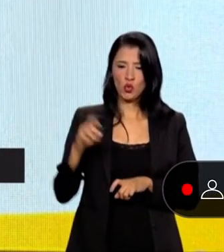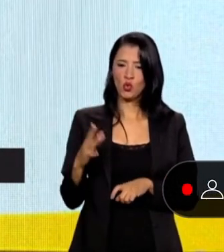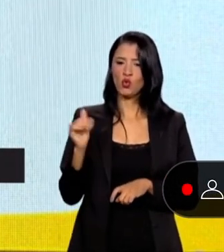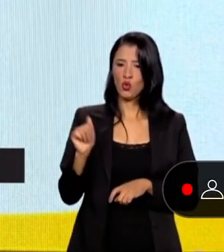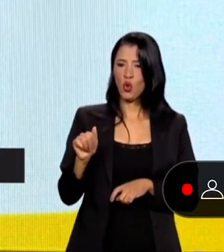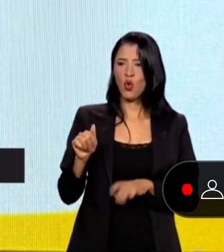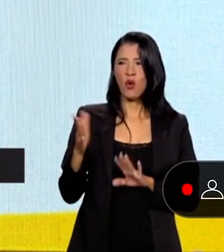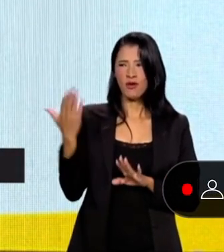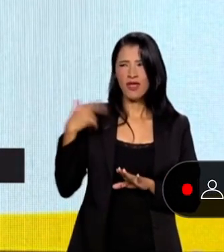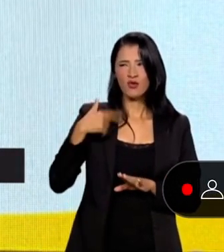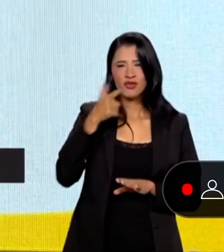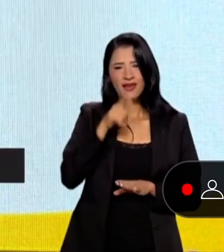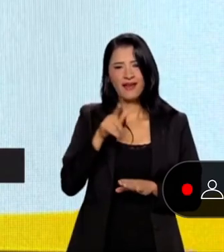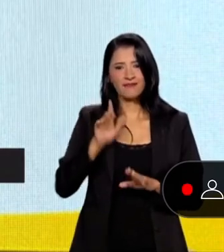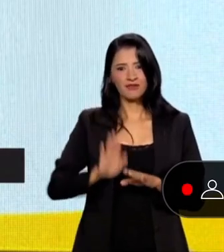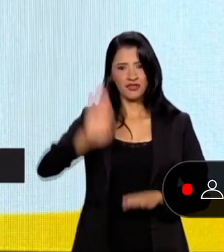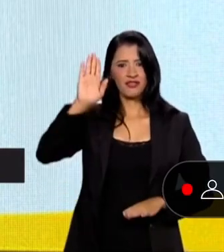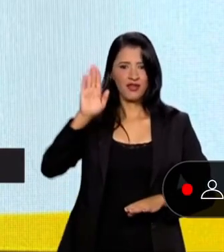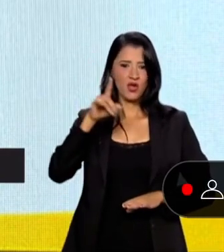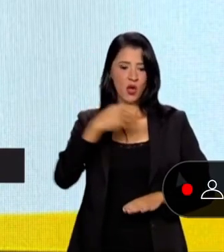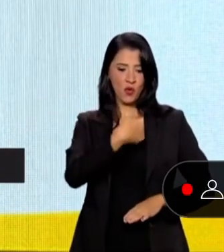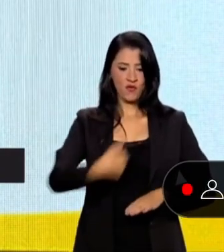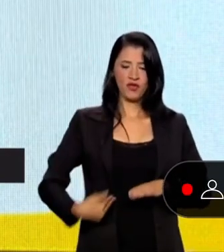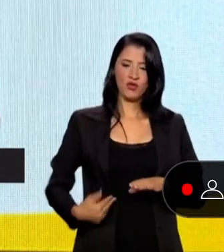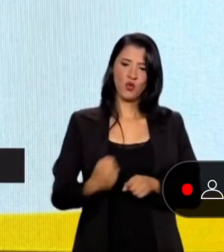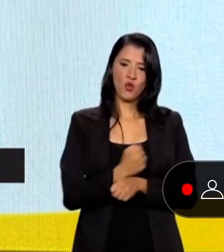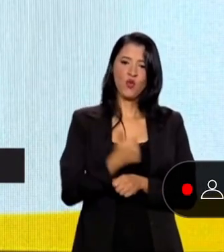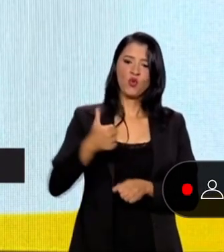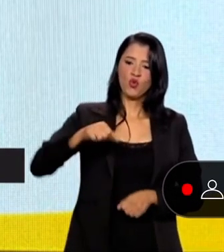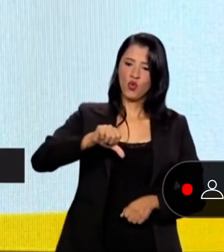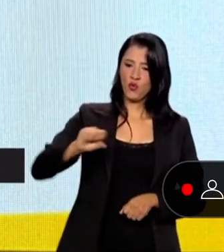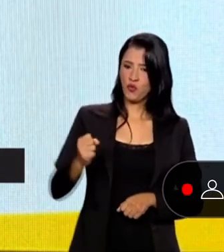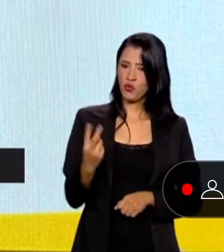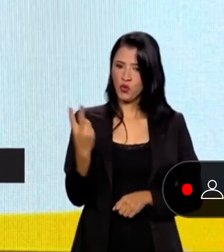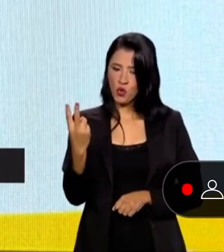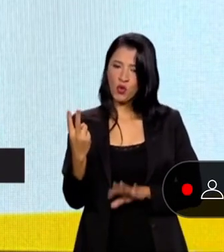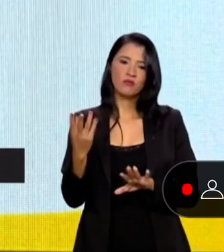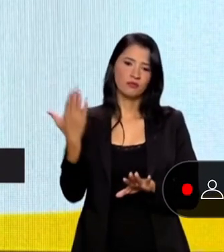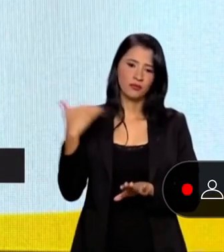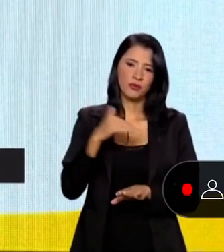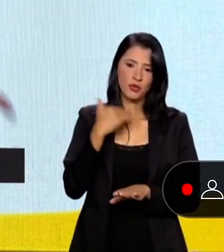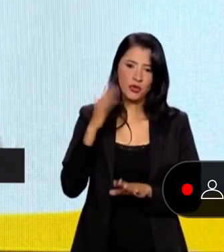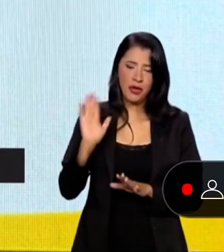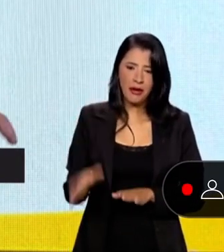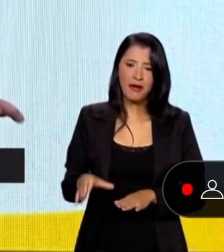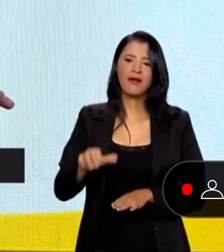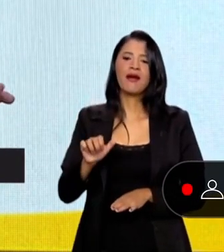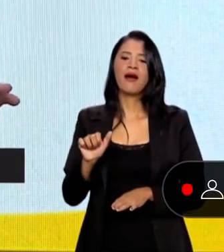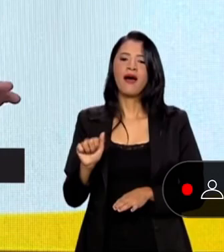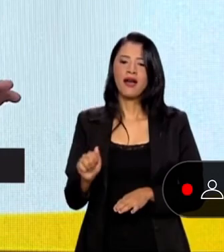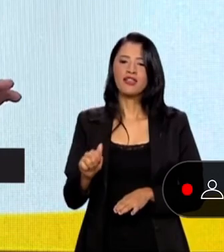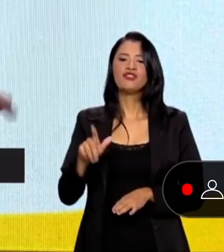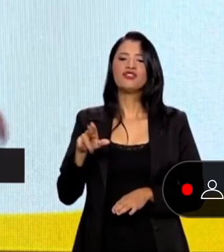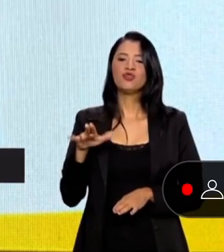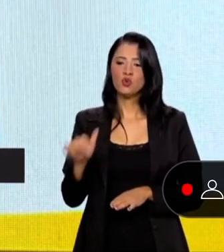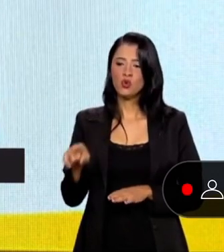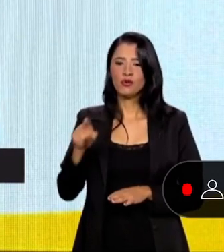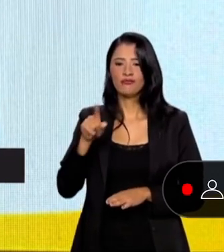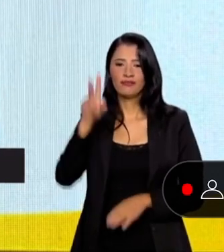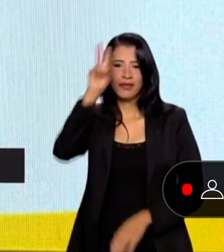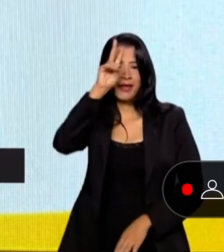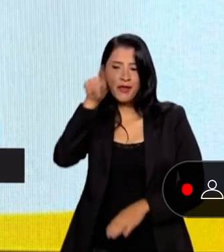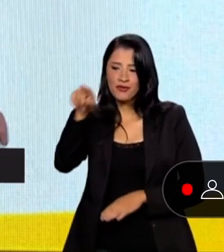em 82, e o saudoso Adib Jaten, de quem eu tenho a mais grata